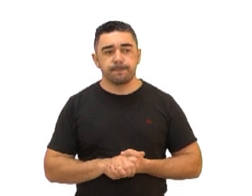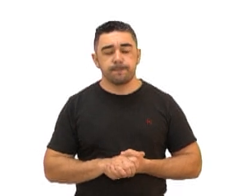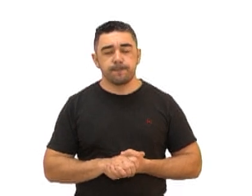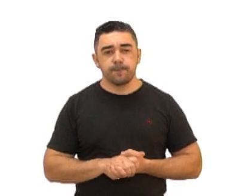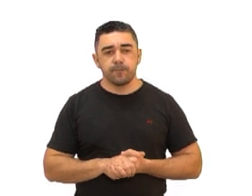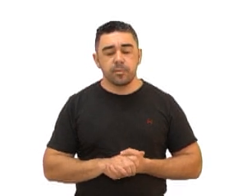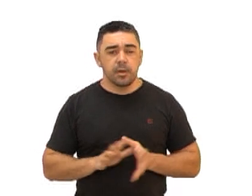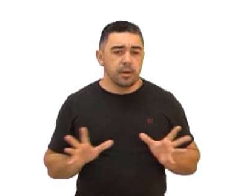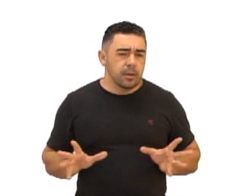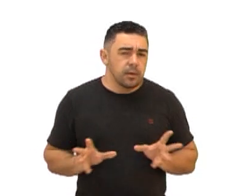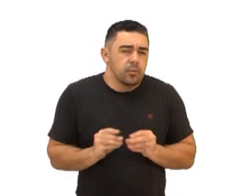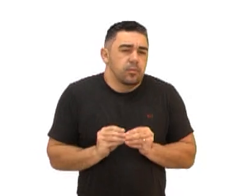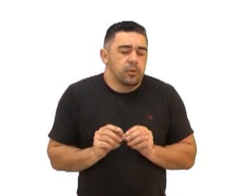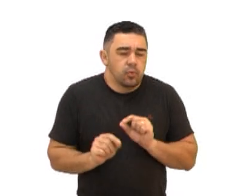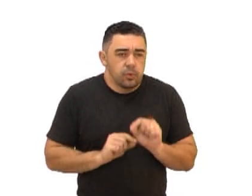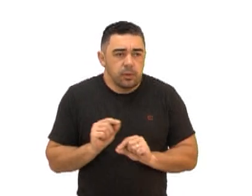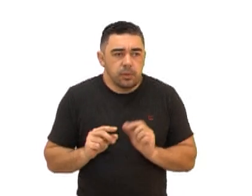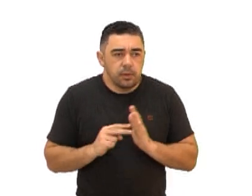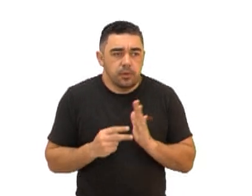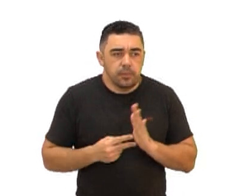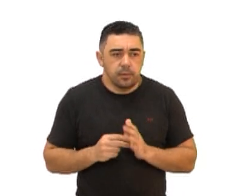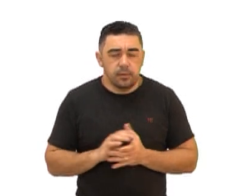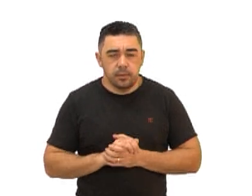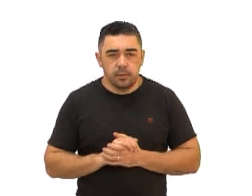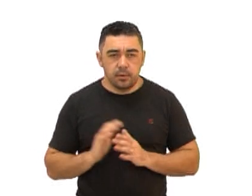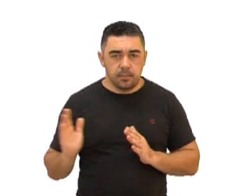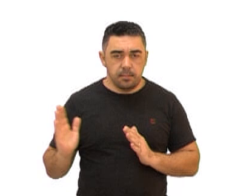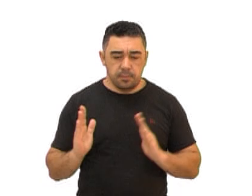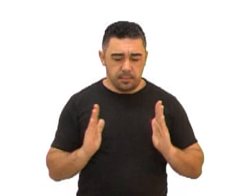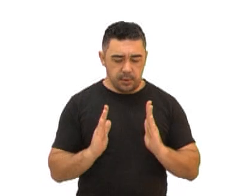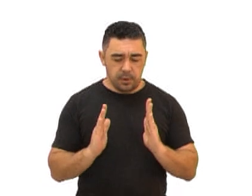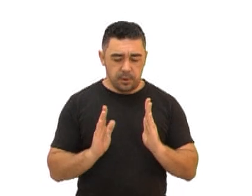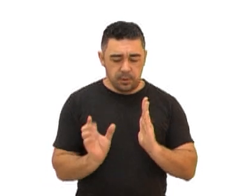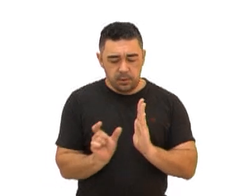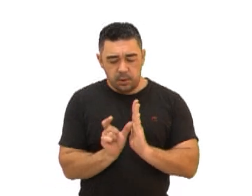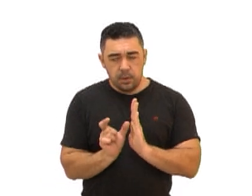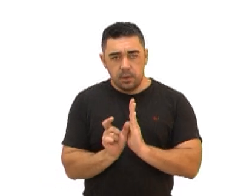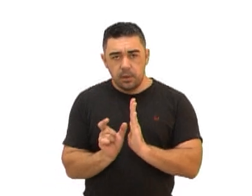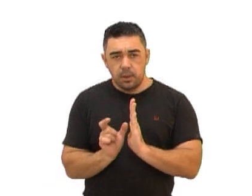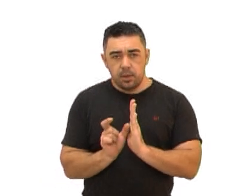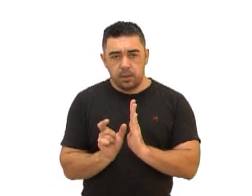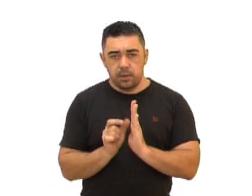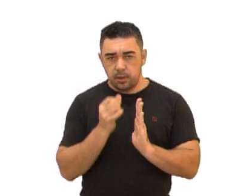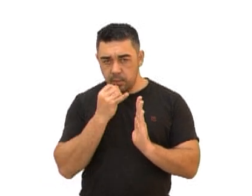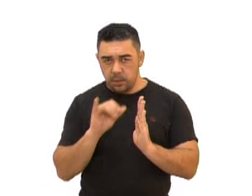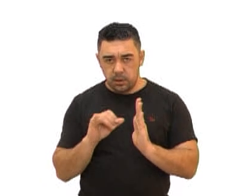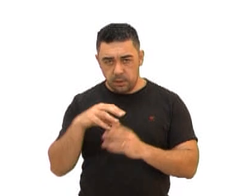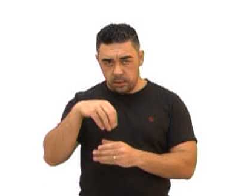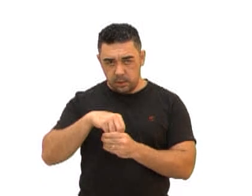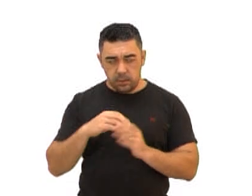Então, simplificando um capacitor, duas placas metálicas e um material dielétrico no meio, tá?